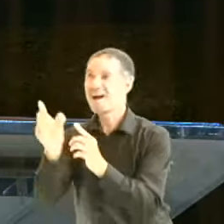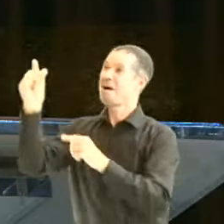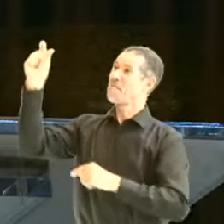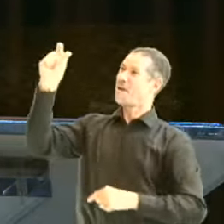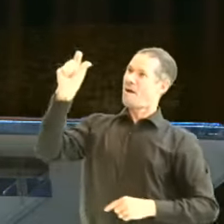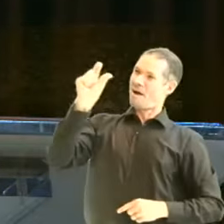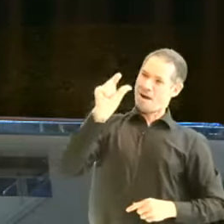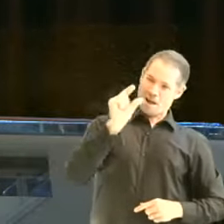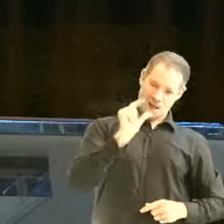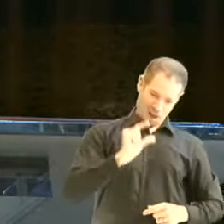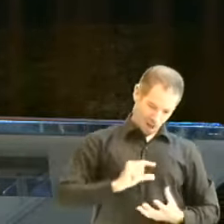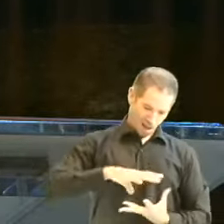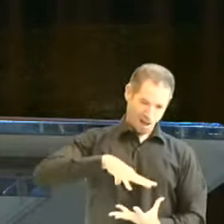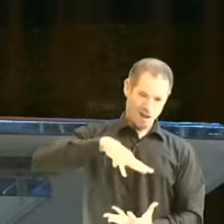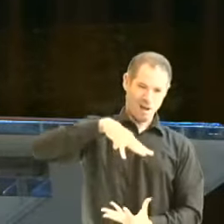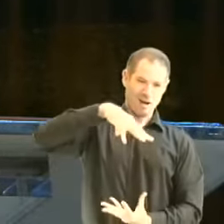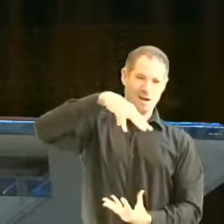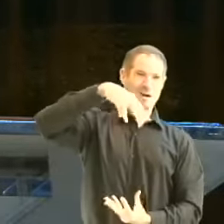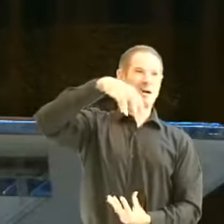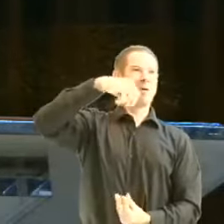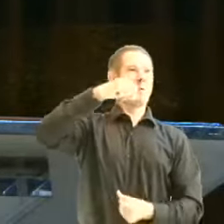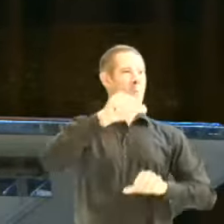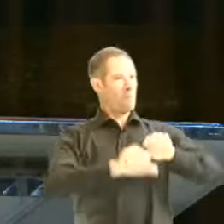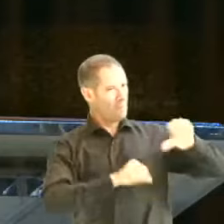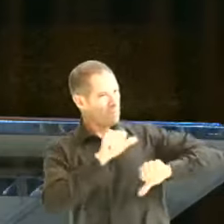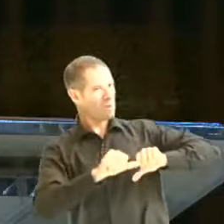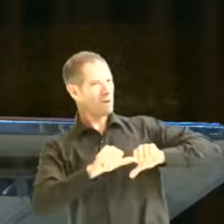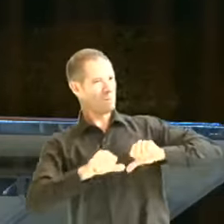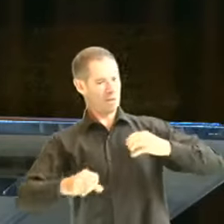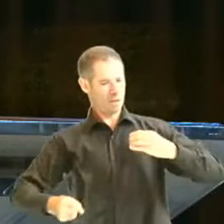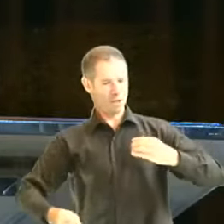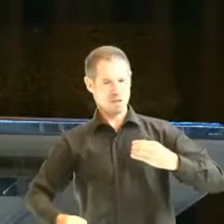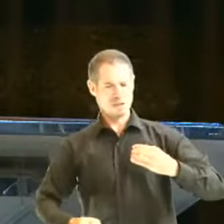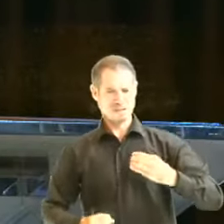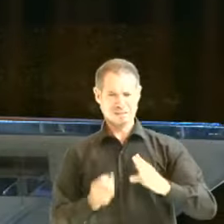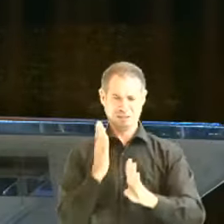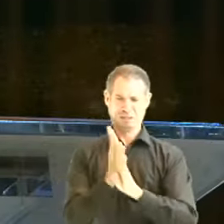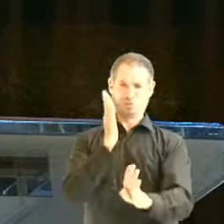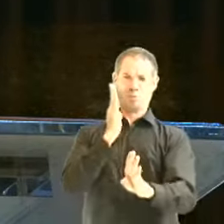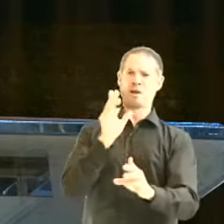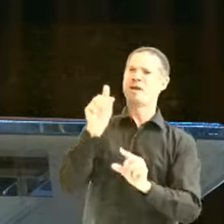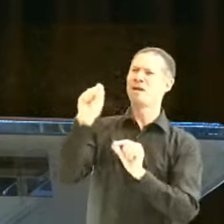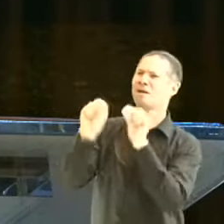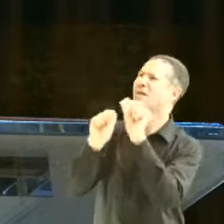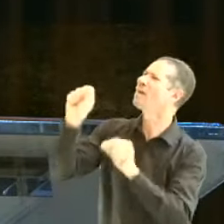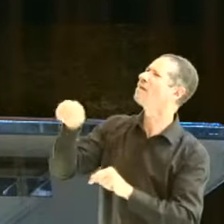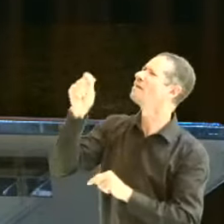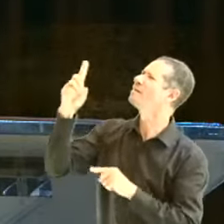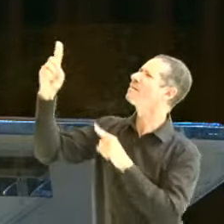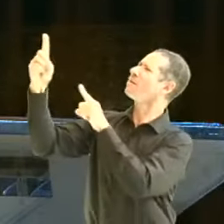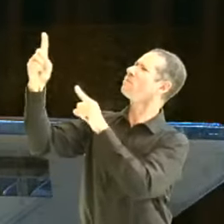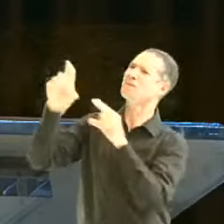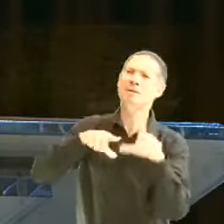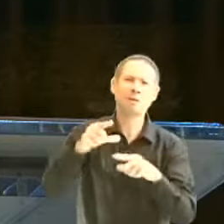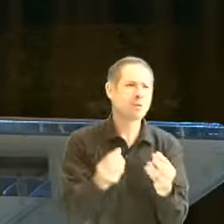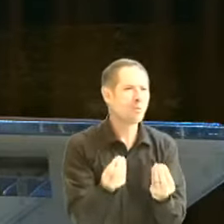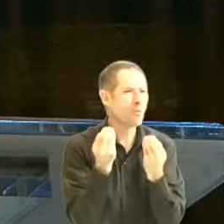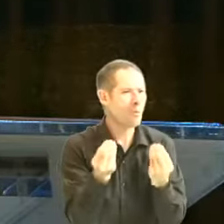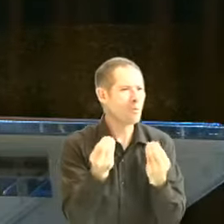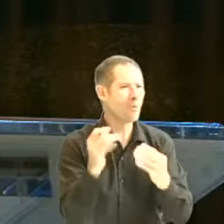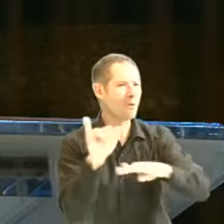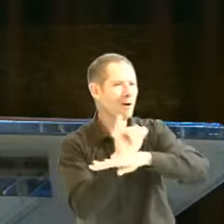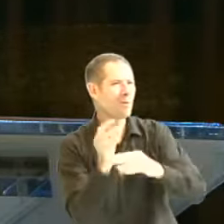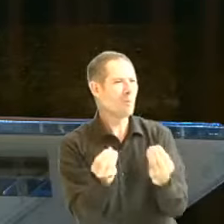permeia a nossa alma. E quando a gente começa a descobrir quem é o nosso Deus, como Ele trabalha, de que jeito